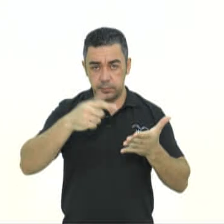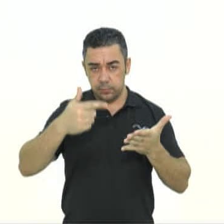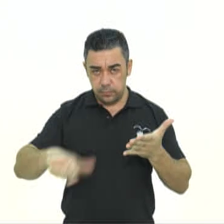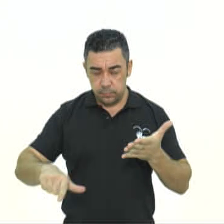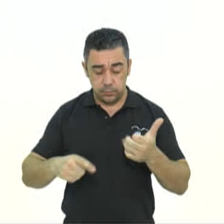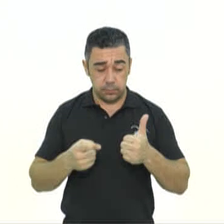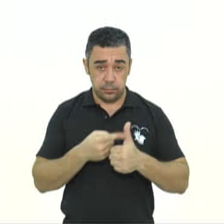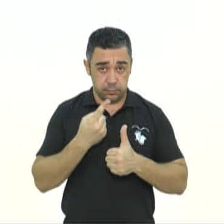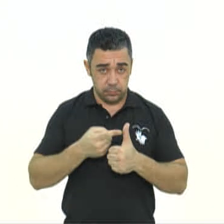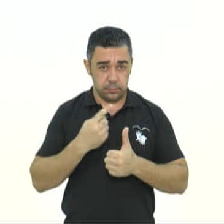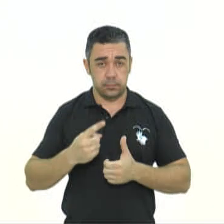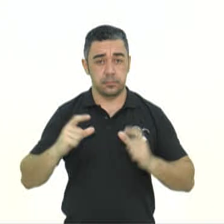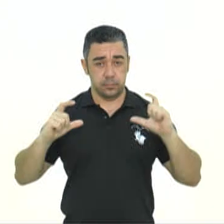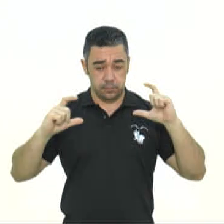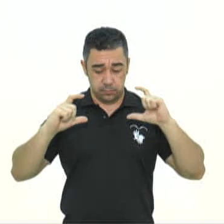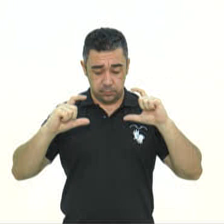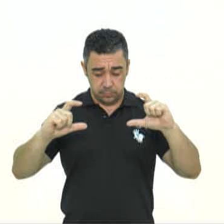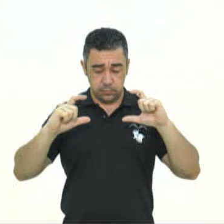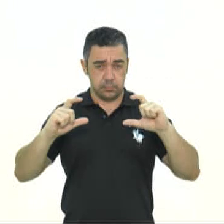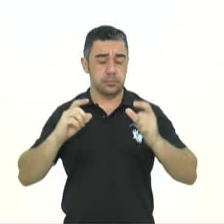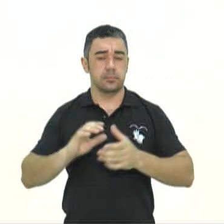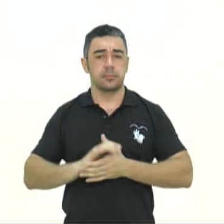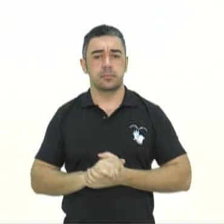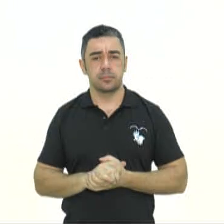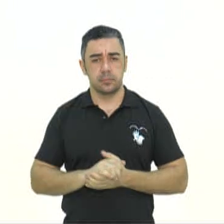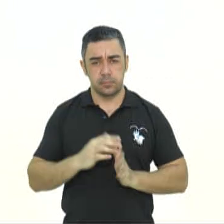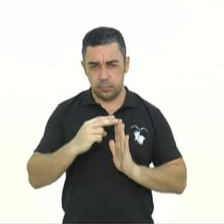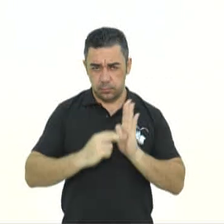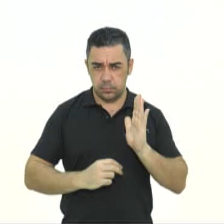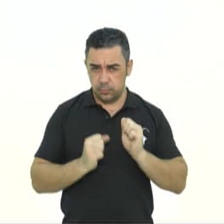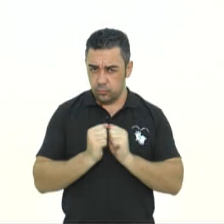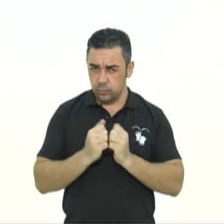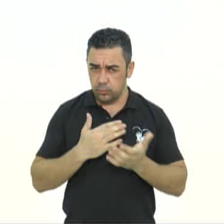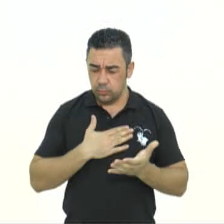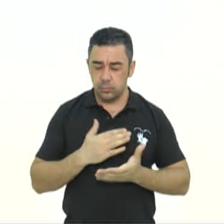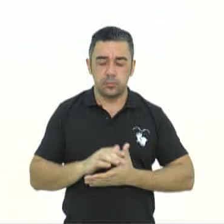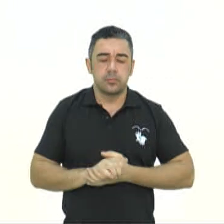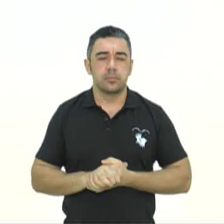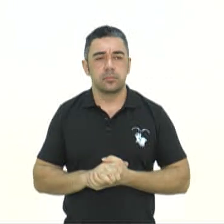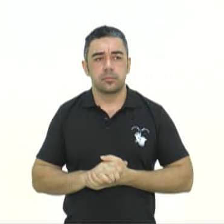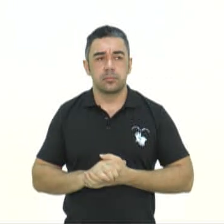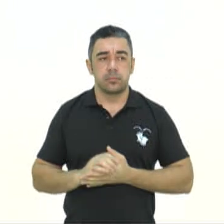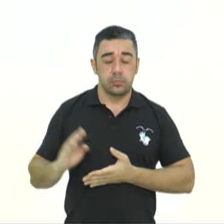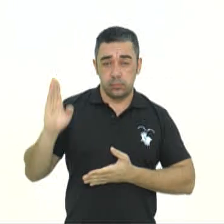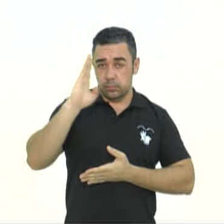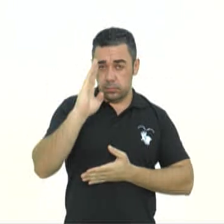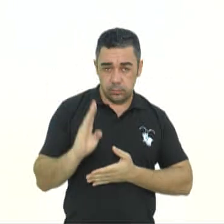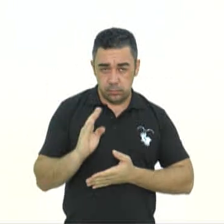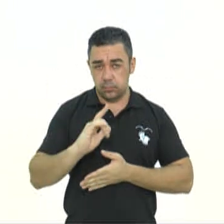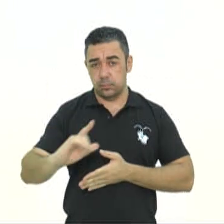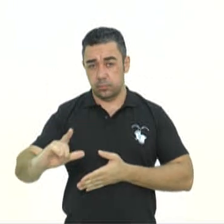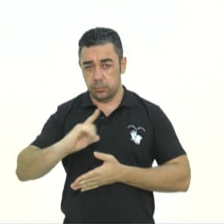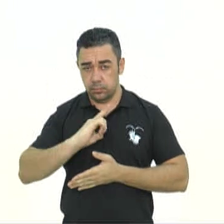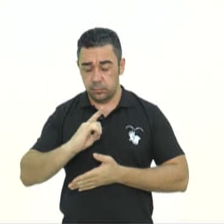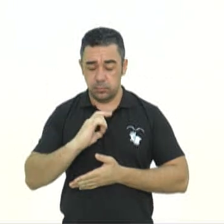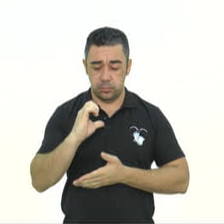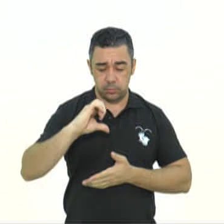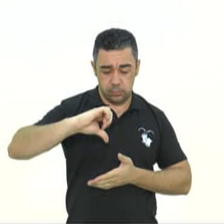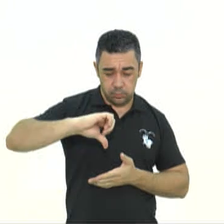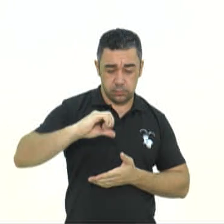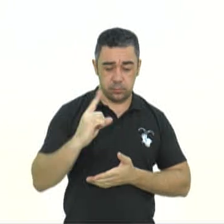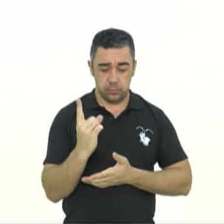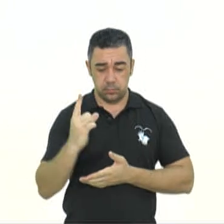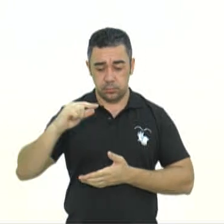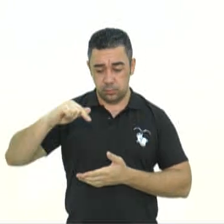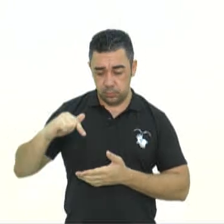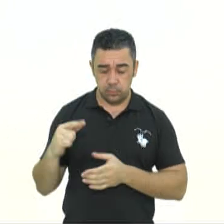primeiro parágrafo da notícia. Então, lê comigo aqui. O Brasil tem 917